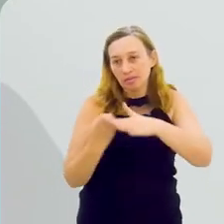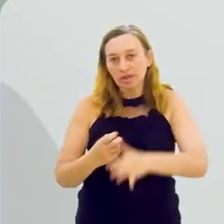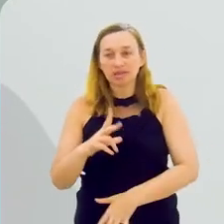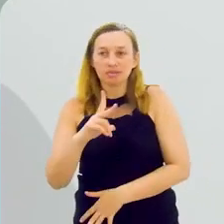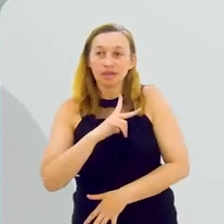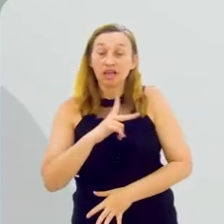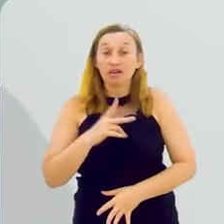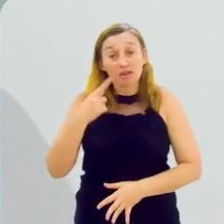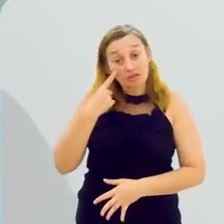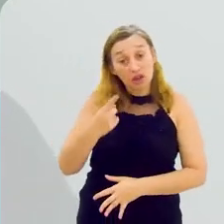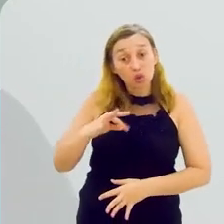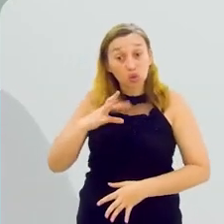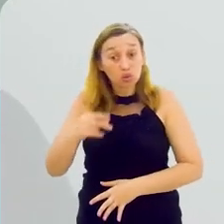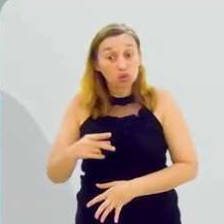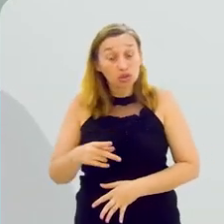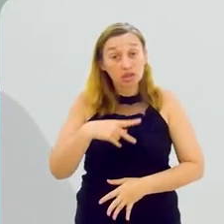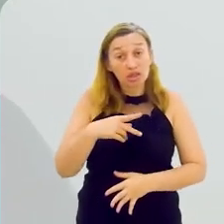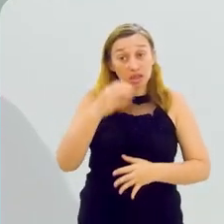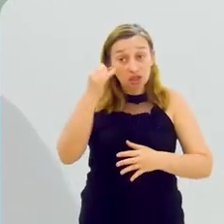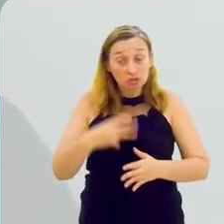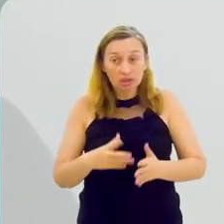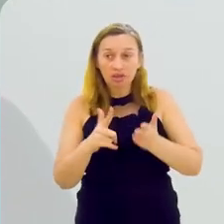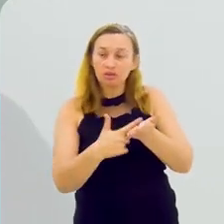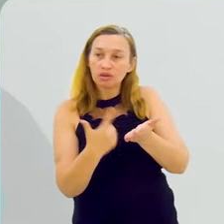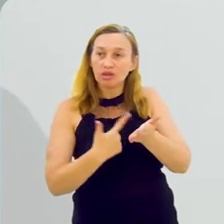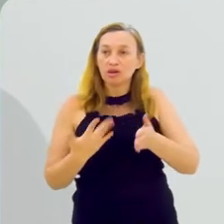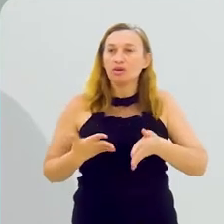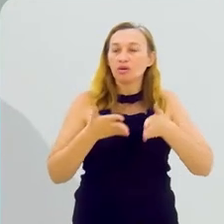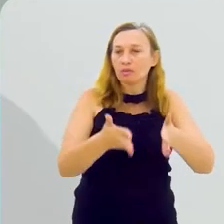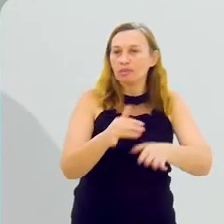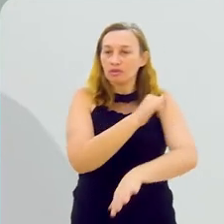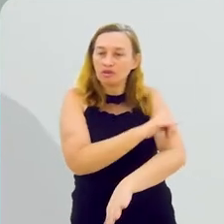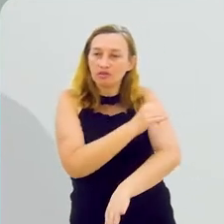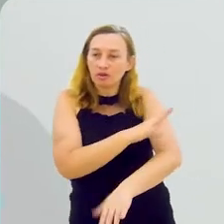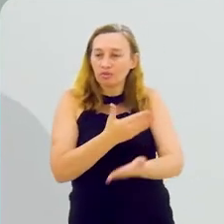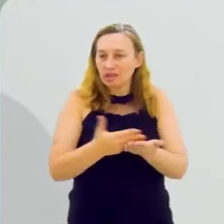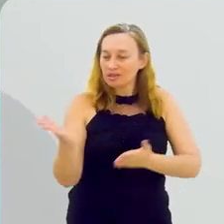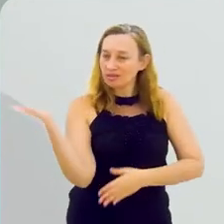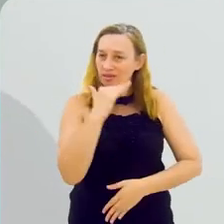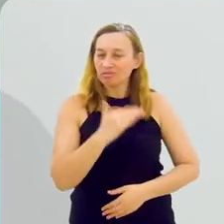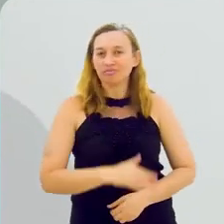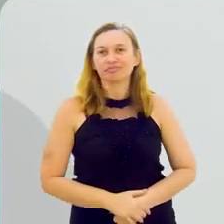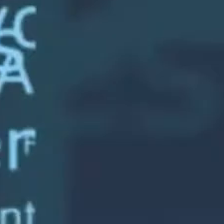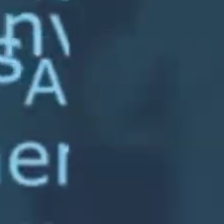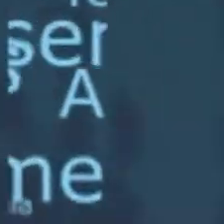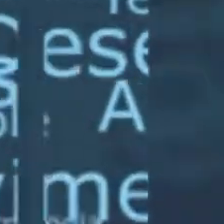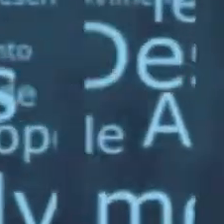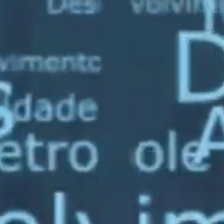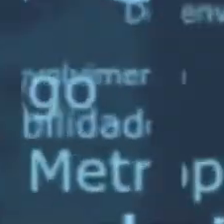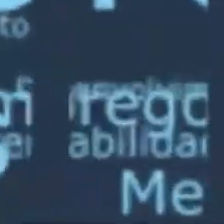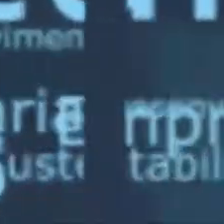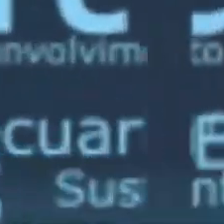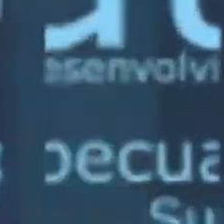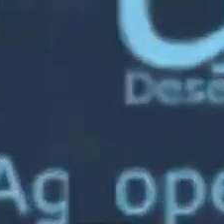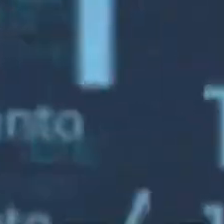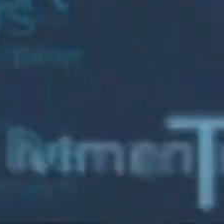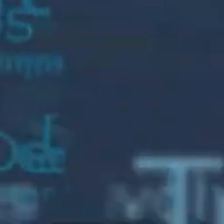privada. Você vai conhecer tudo o que diz esse livro, ou quase tudo, no Reenfoco, que começa agora. Vem comigo.